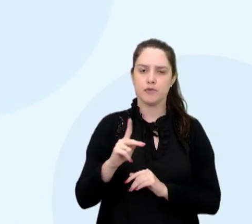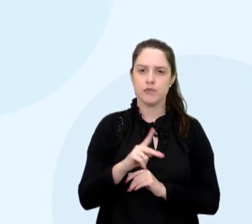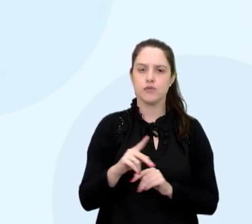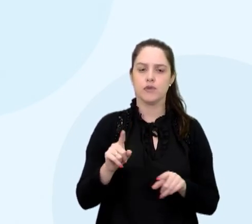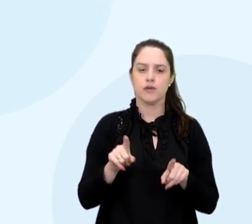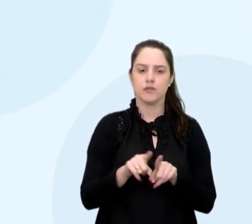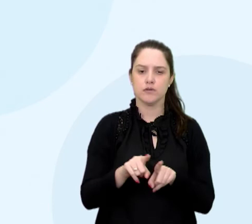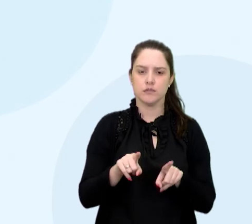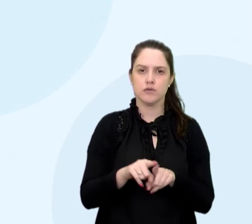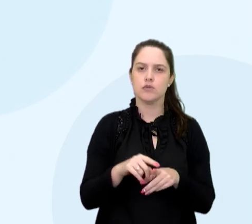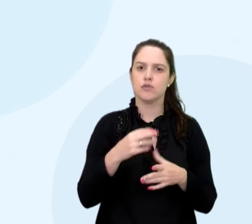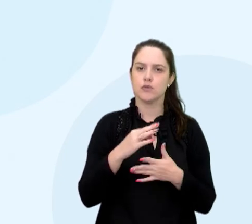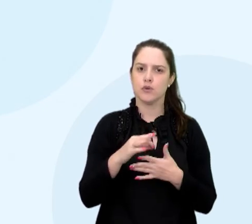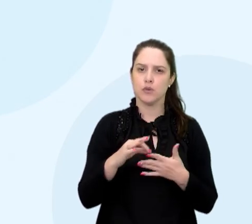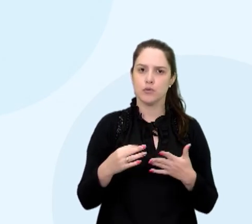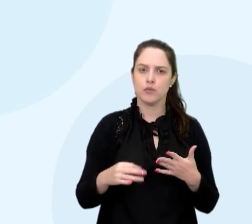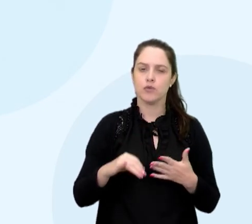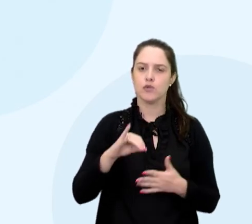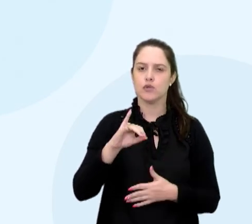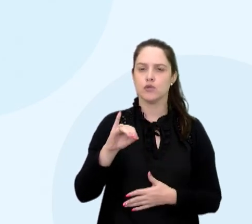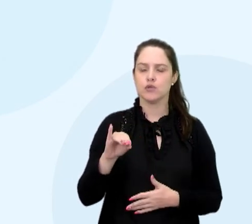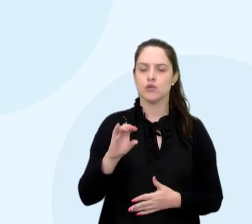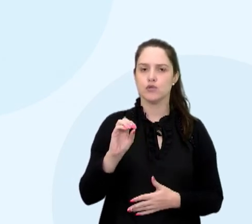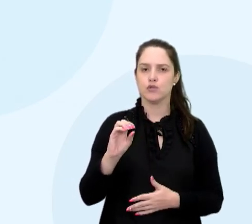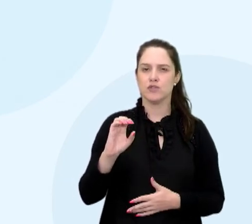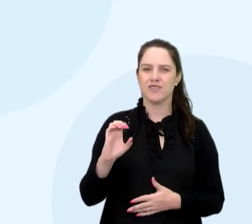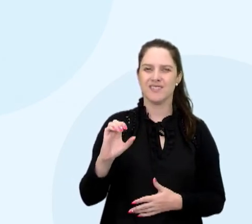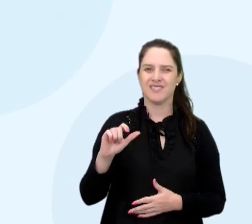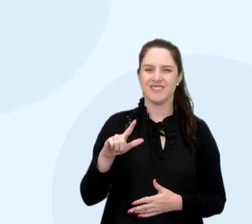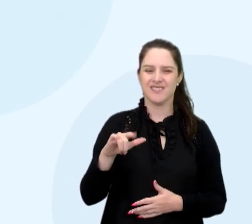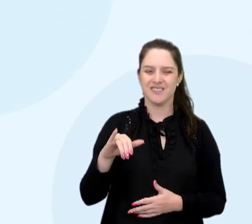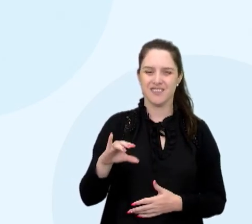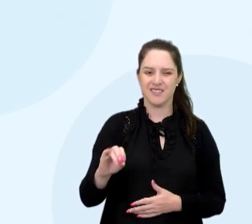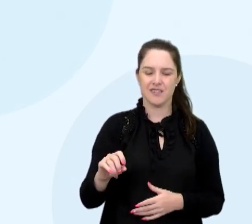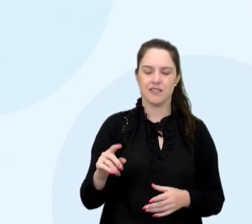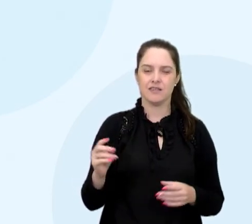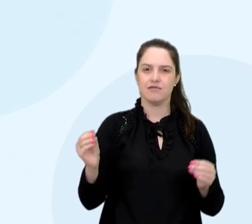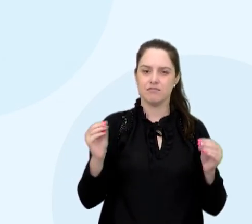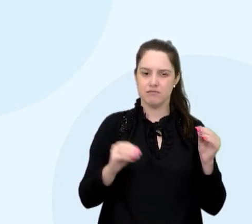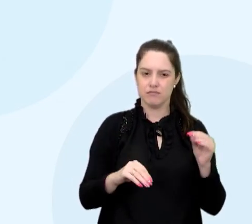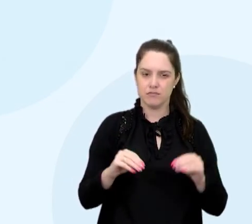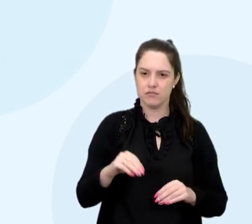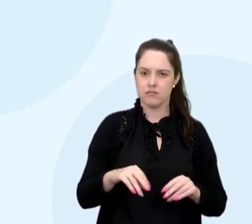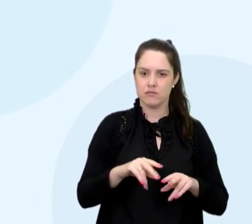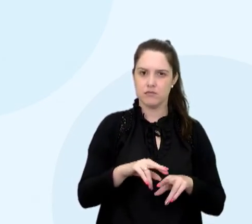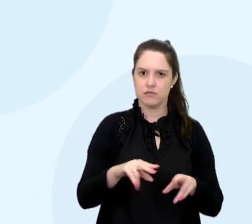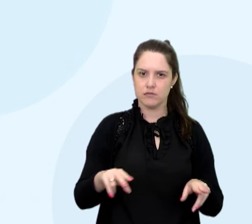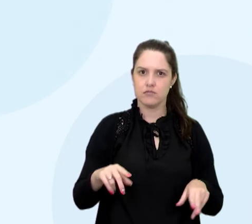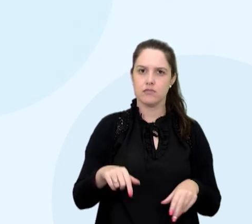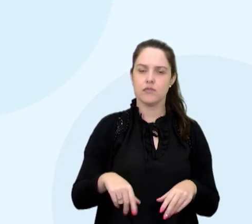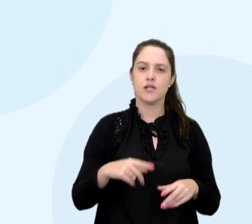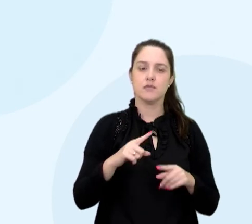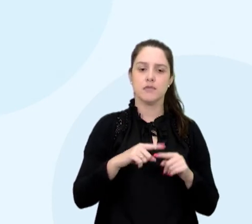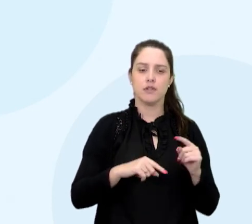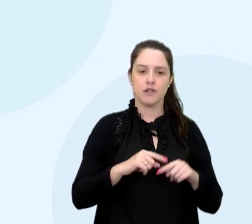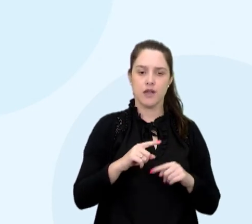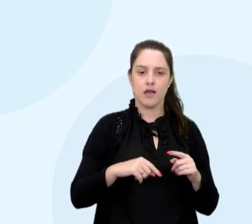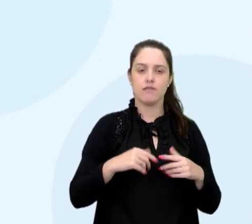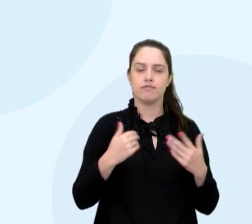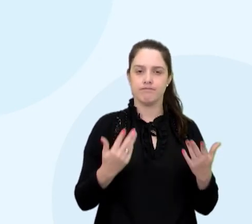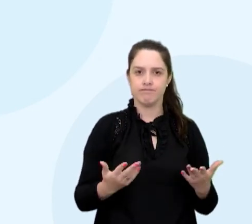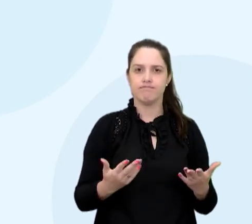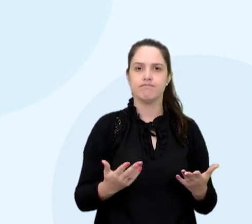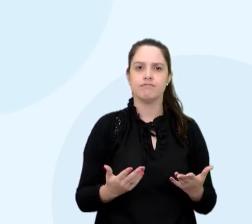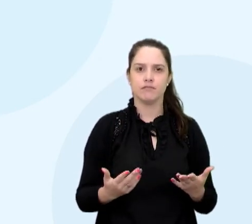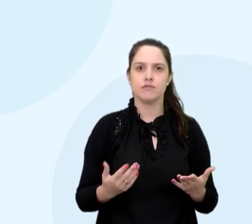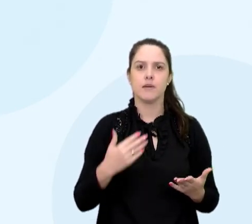relação com o componente do professor Jocélio, então verificar essa integração, acessar os links que tenham sido anexados a esse material, como eu acabei de dizer,